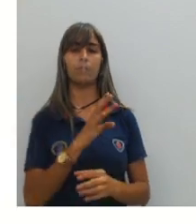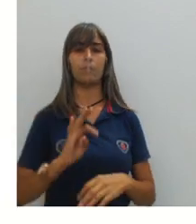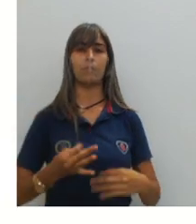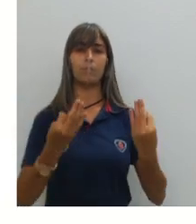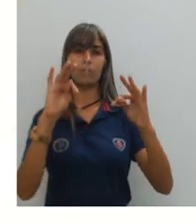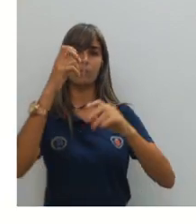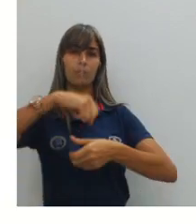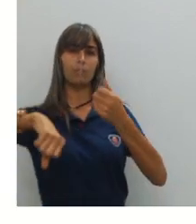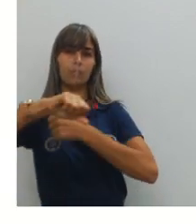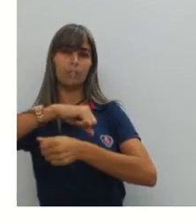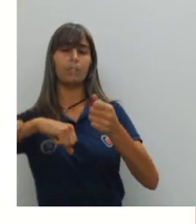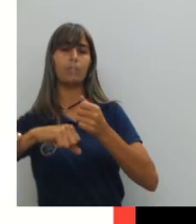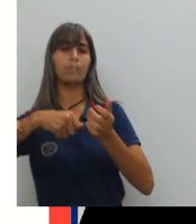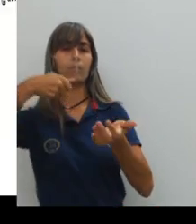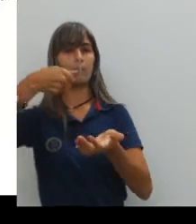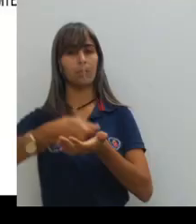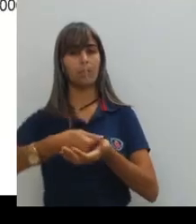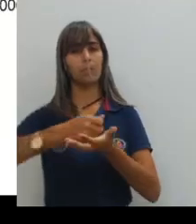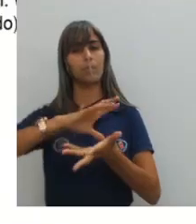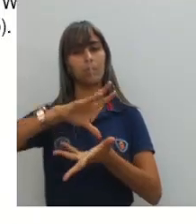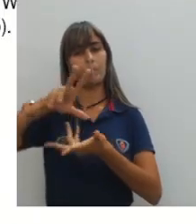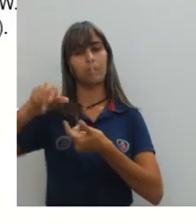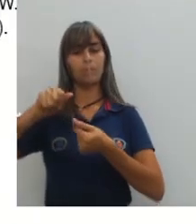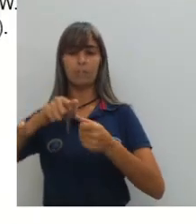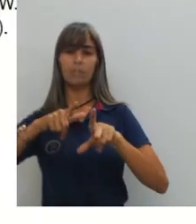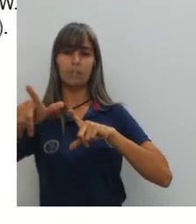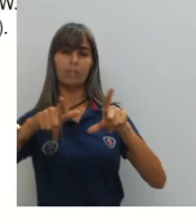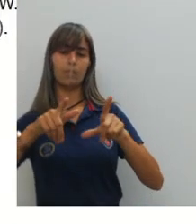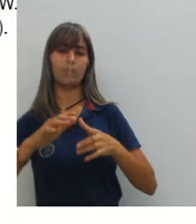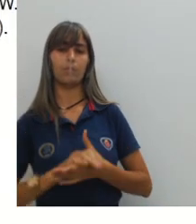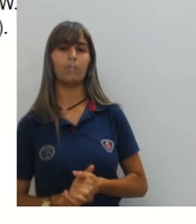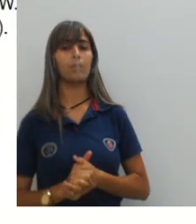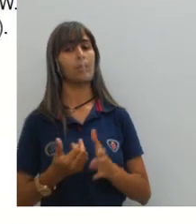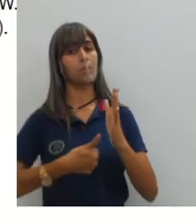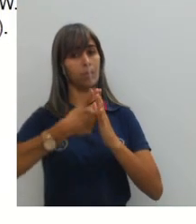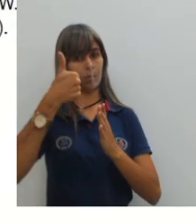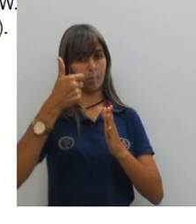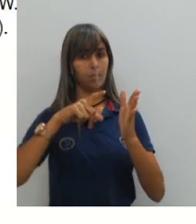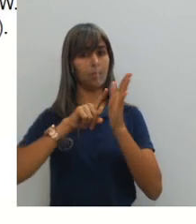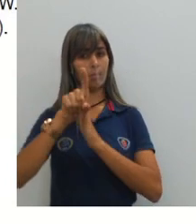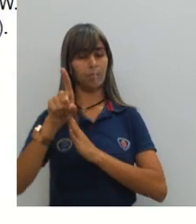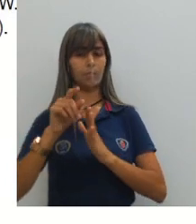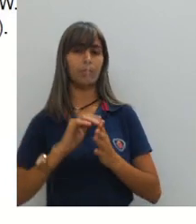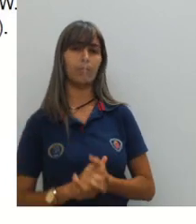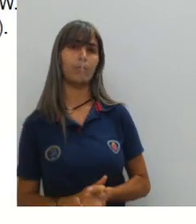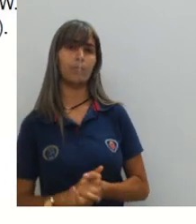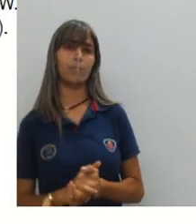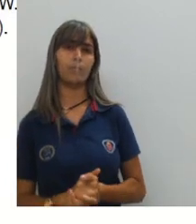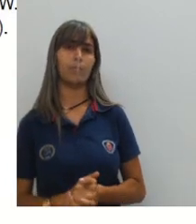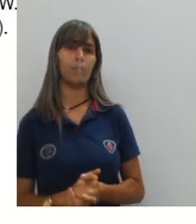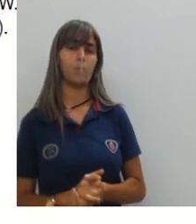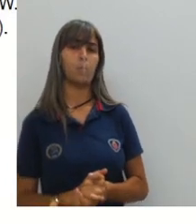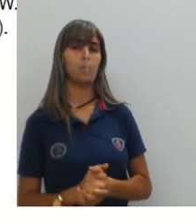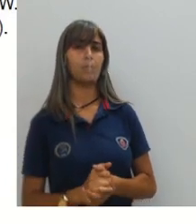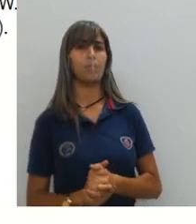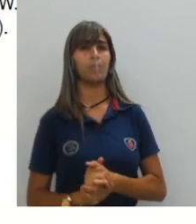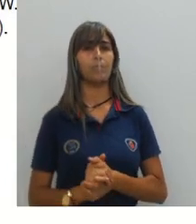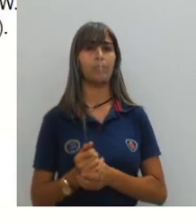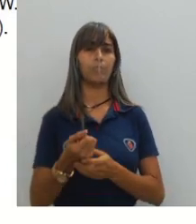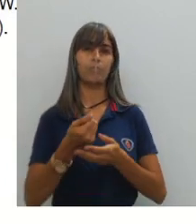e modificações que impõem ao mundo do trabalho. Primeira questão, tá. Na dimensão